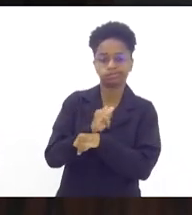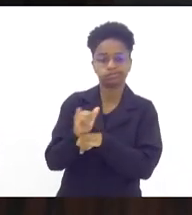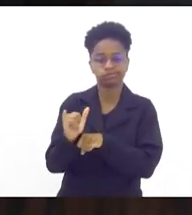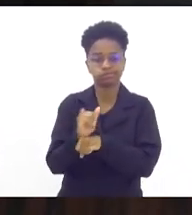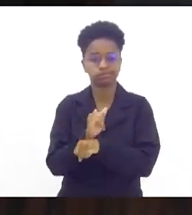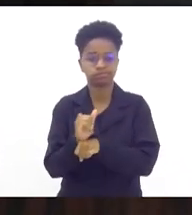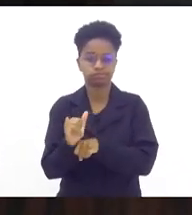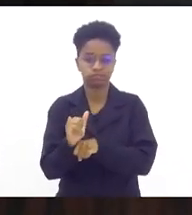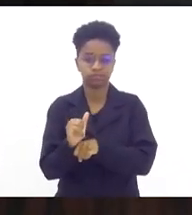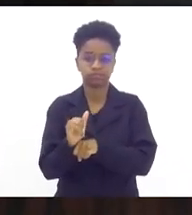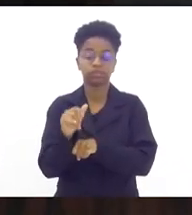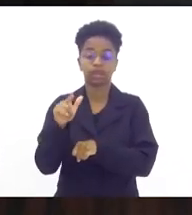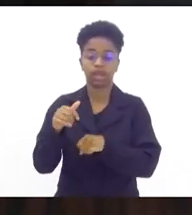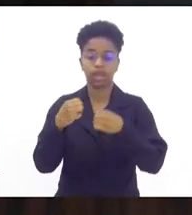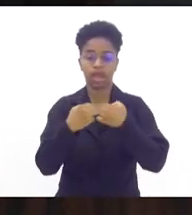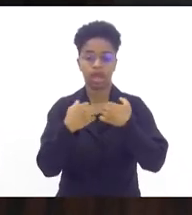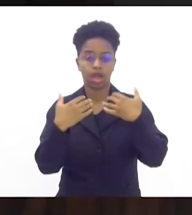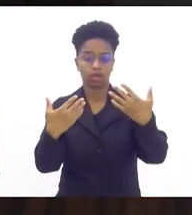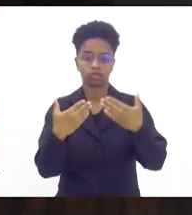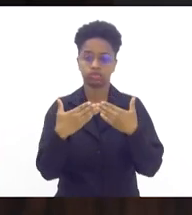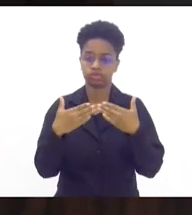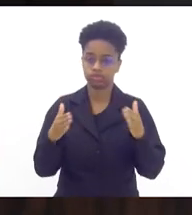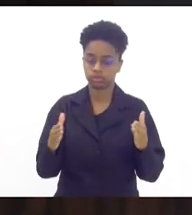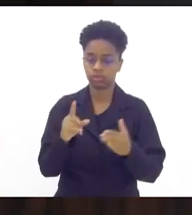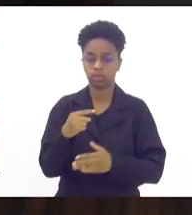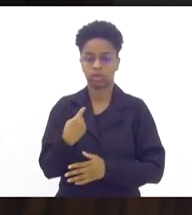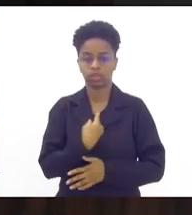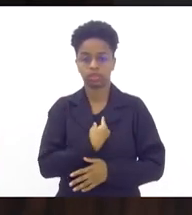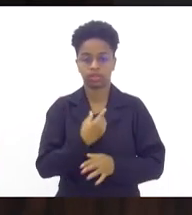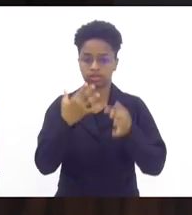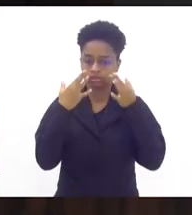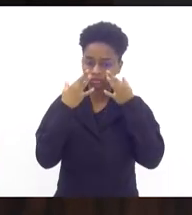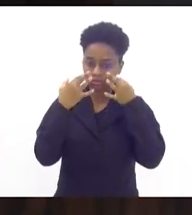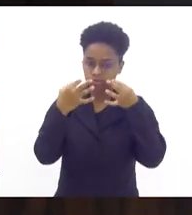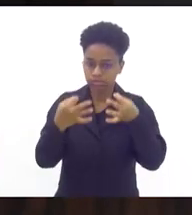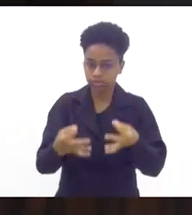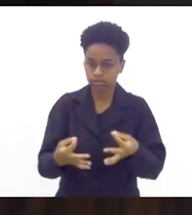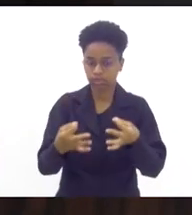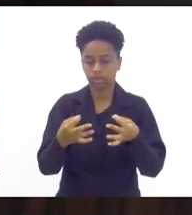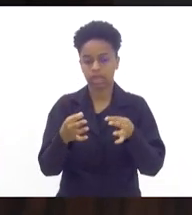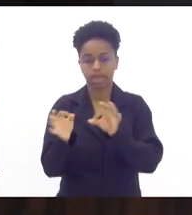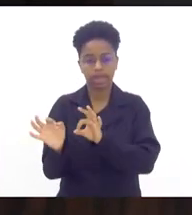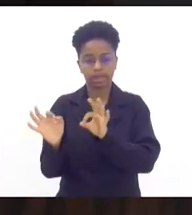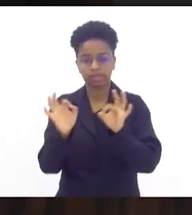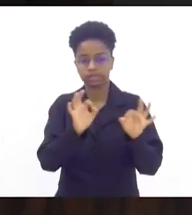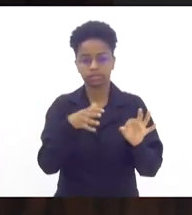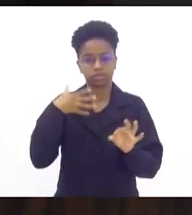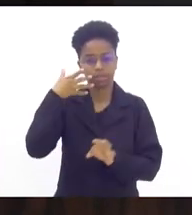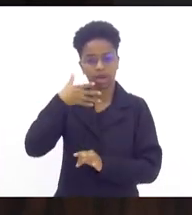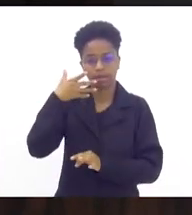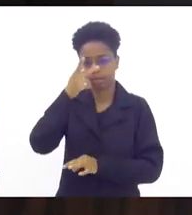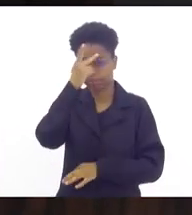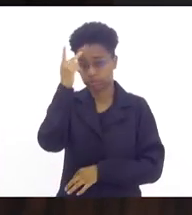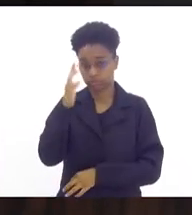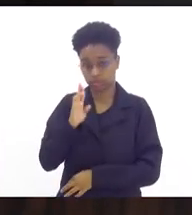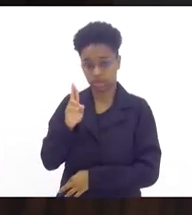que é audiência pública onde ouviremos representante de